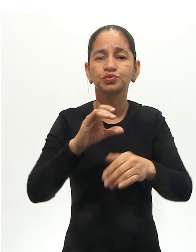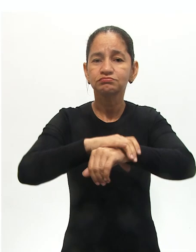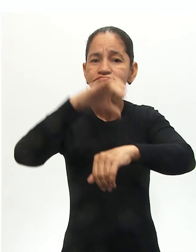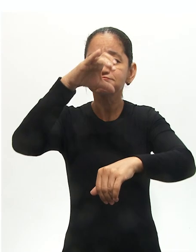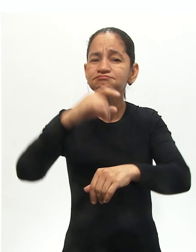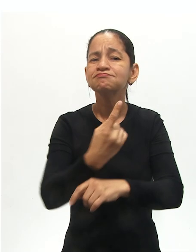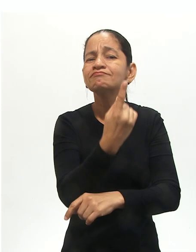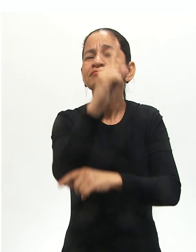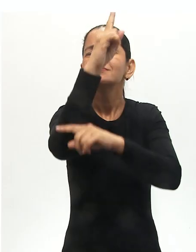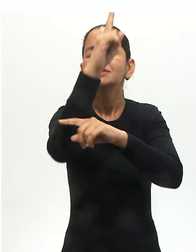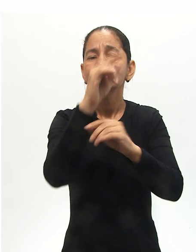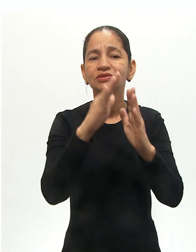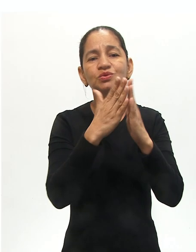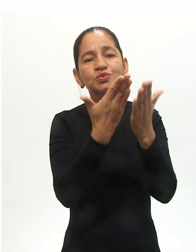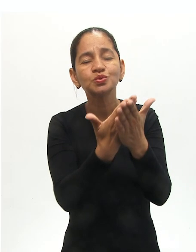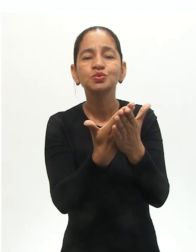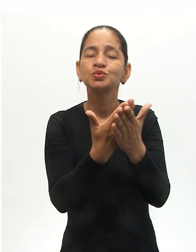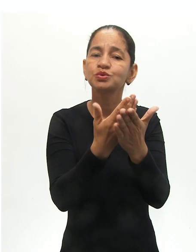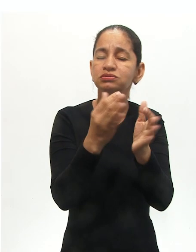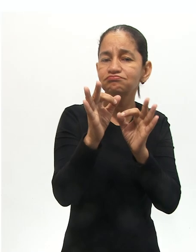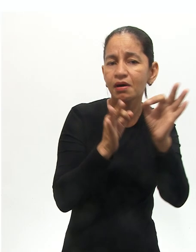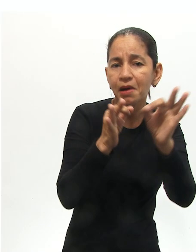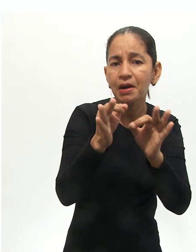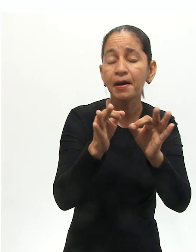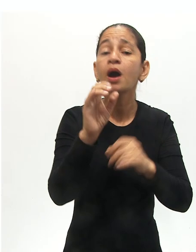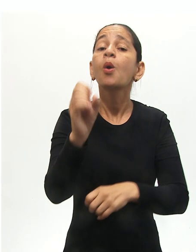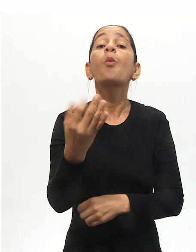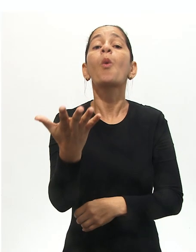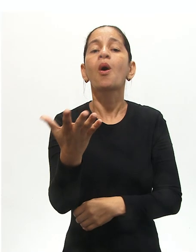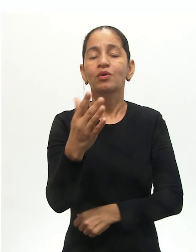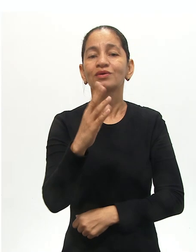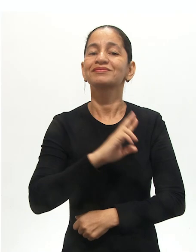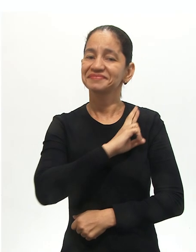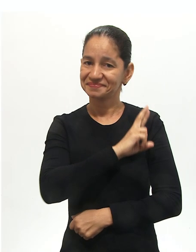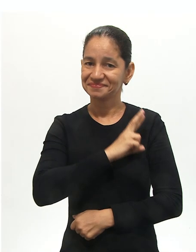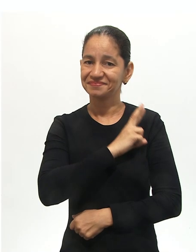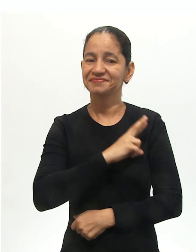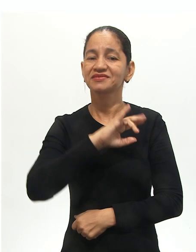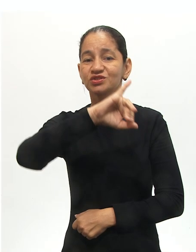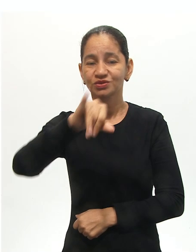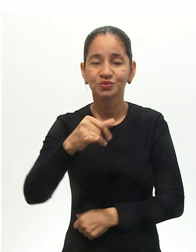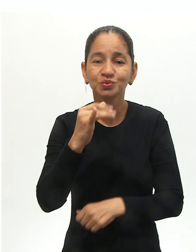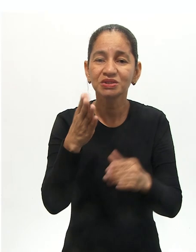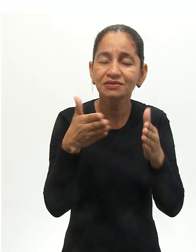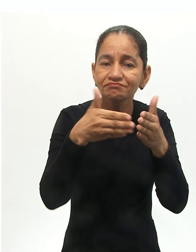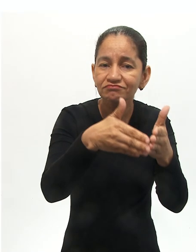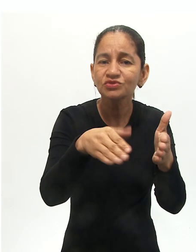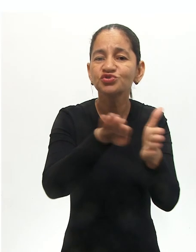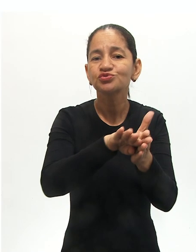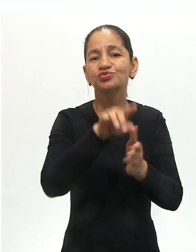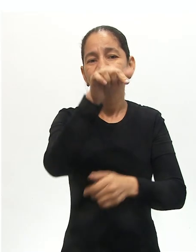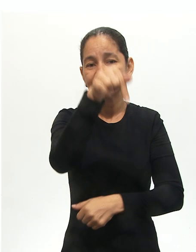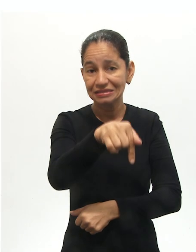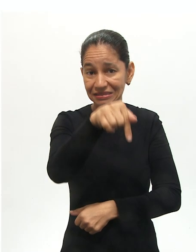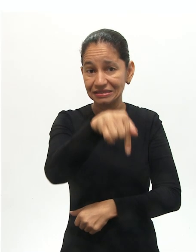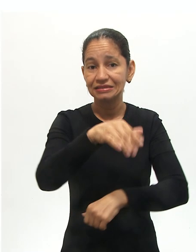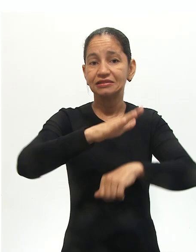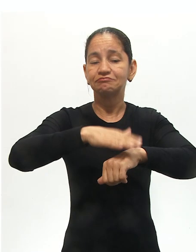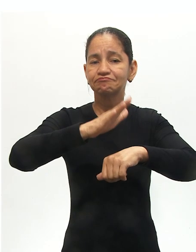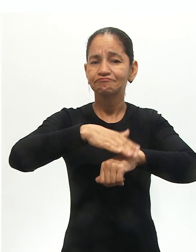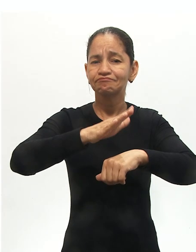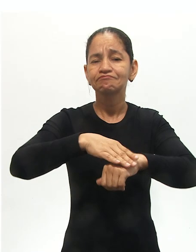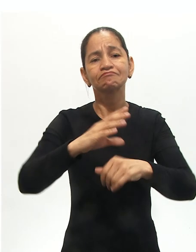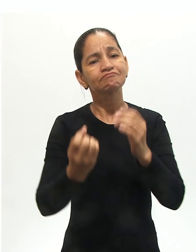primeiras escolas no Brasil foram escolas religiosas, porque os jesuítas criaram os primeiros